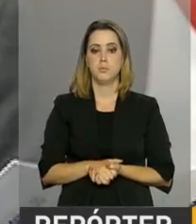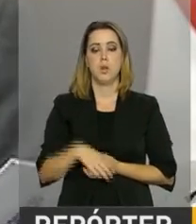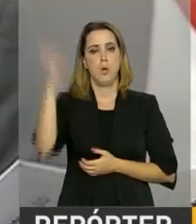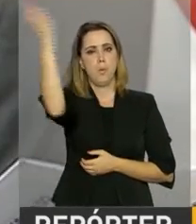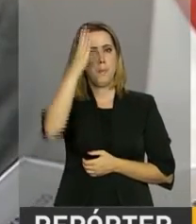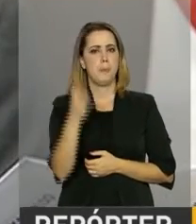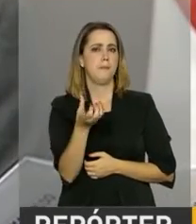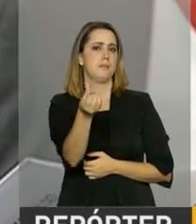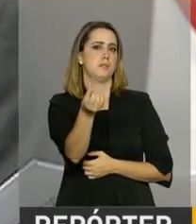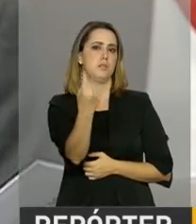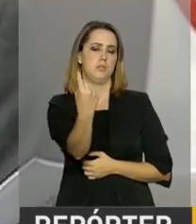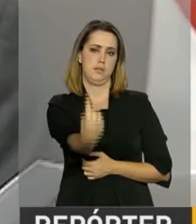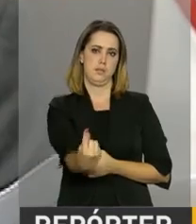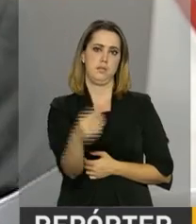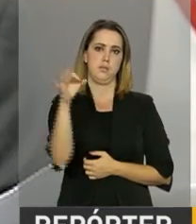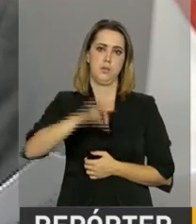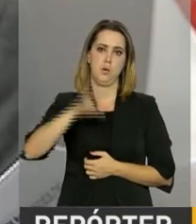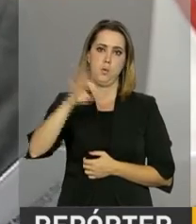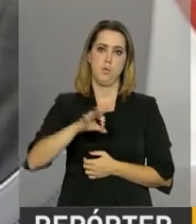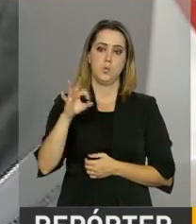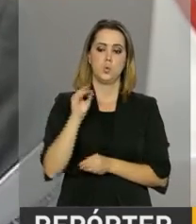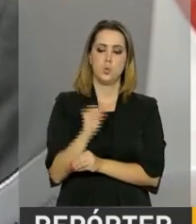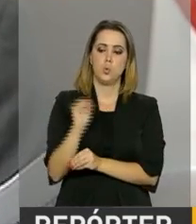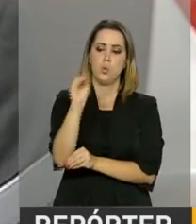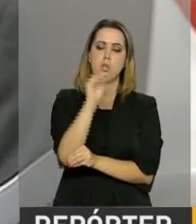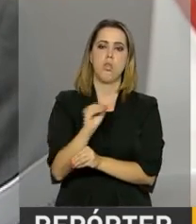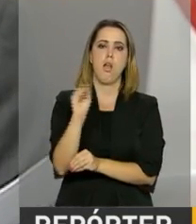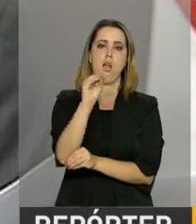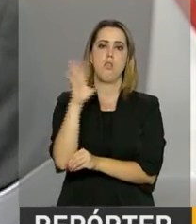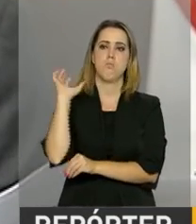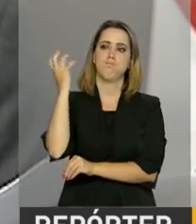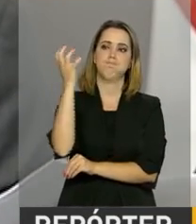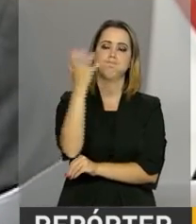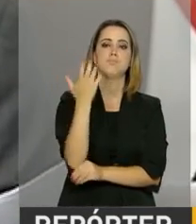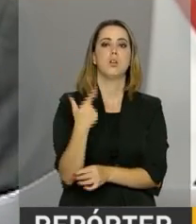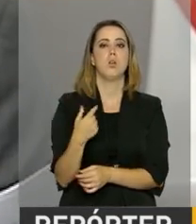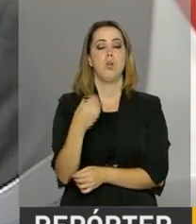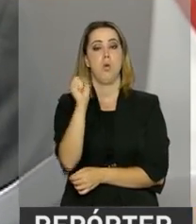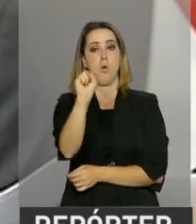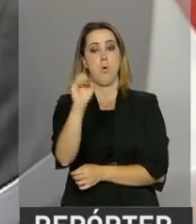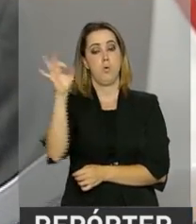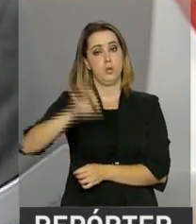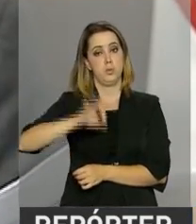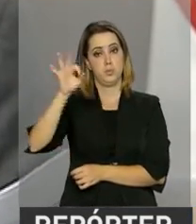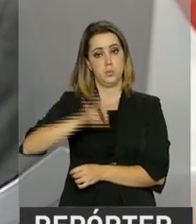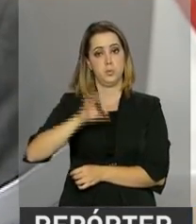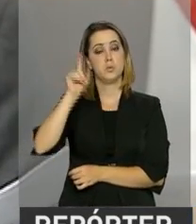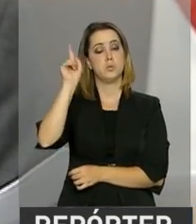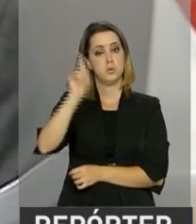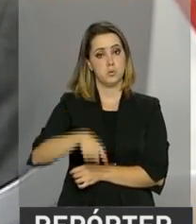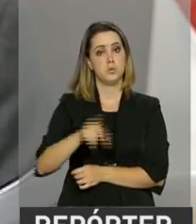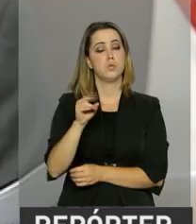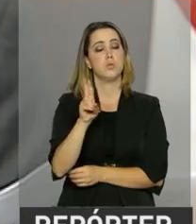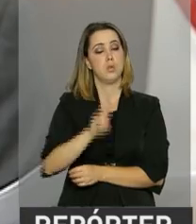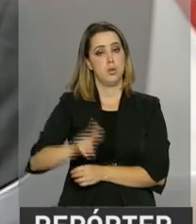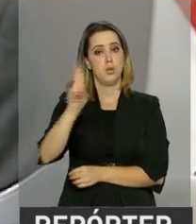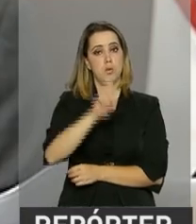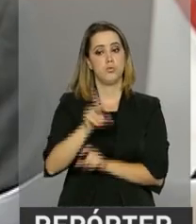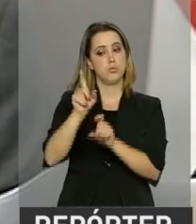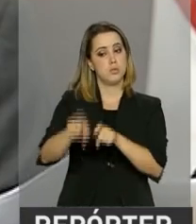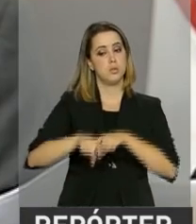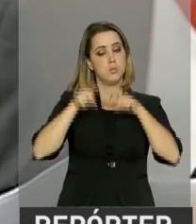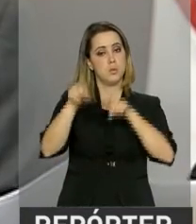do território preservado, 8% dele é utilizado para agricultura, 13% do território é de reservas indígenas,